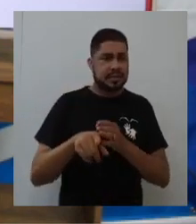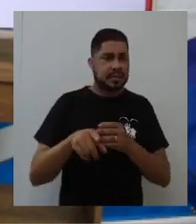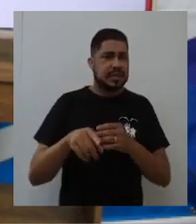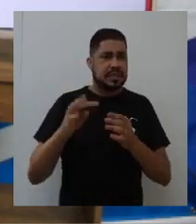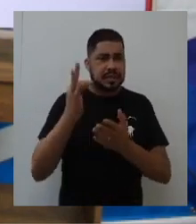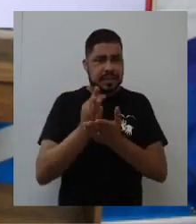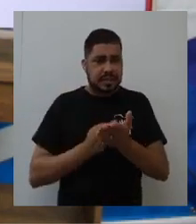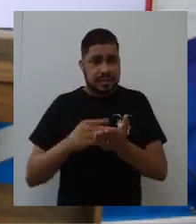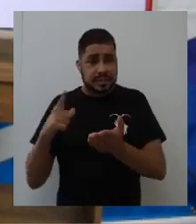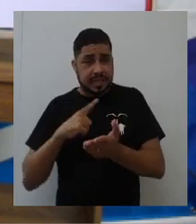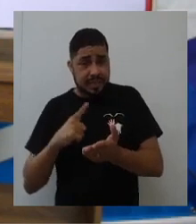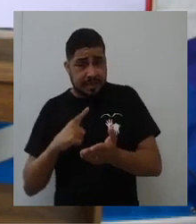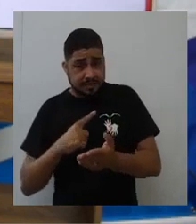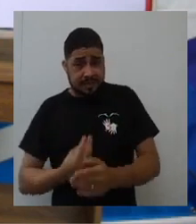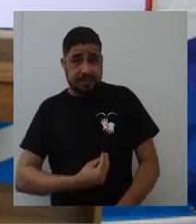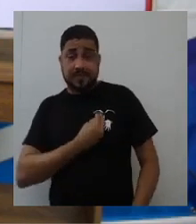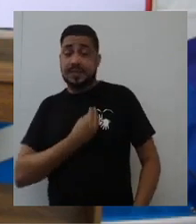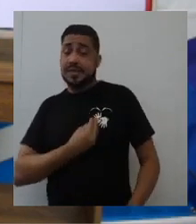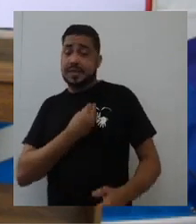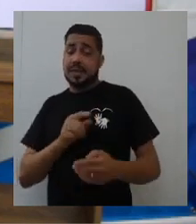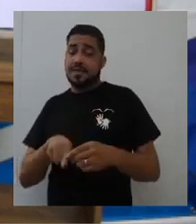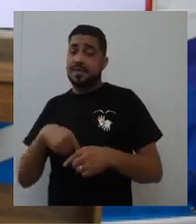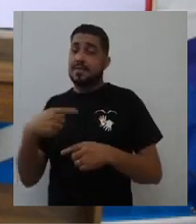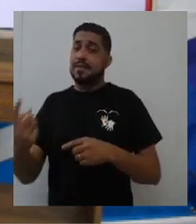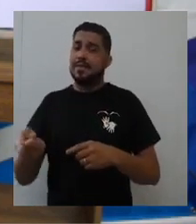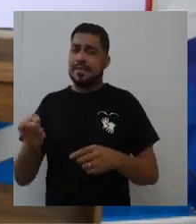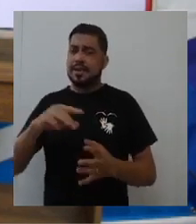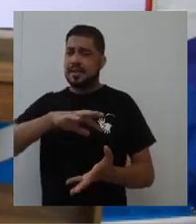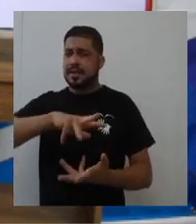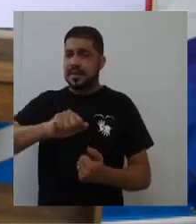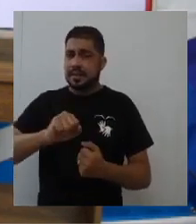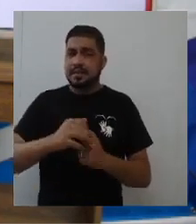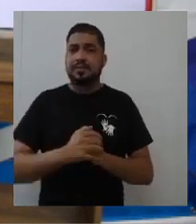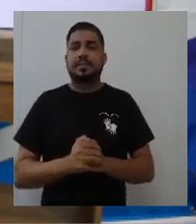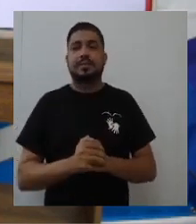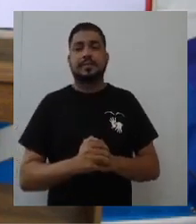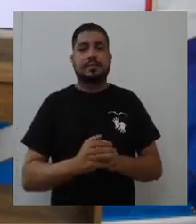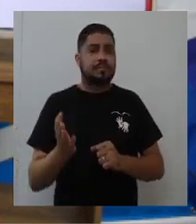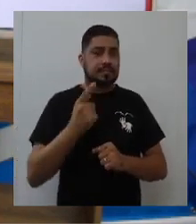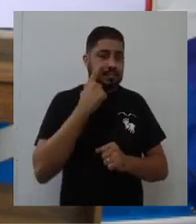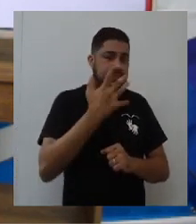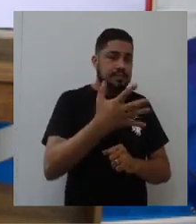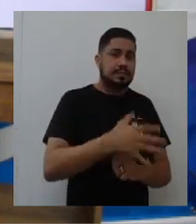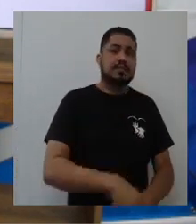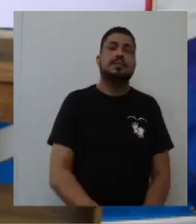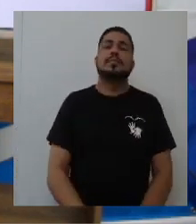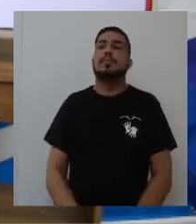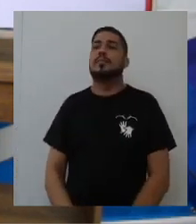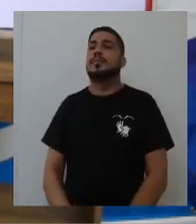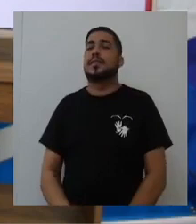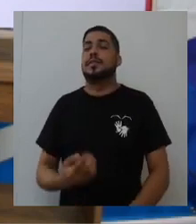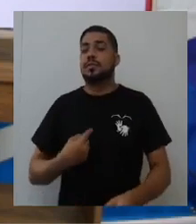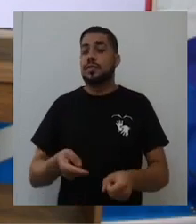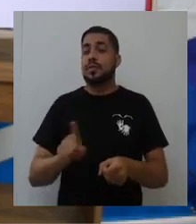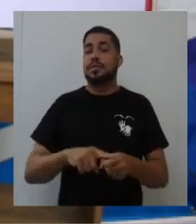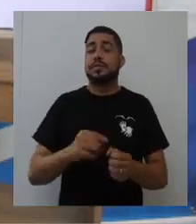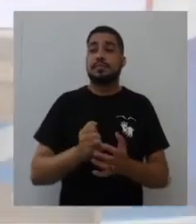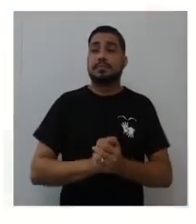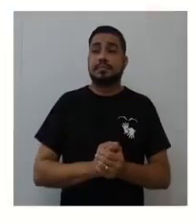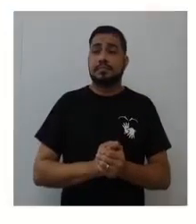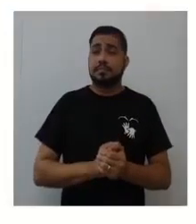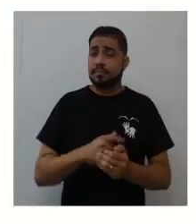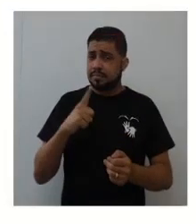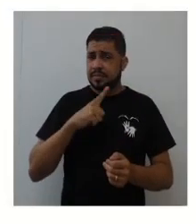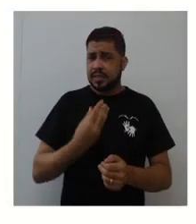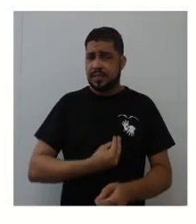existe vida fora da Terra? Vamos lá. Deixa eu voltar aqui para vocês.